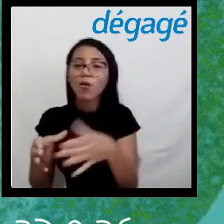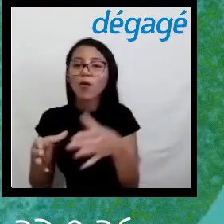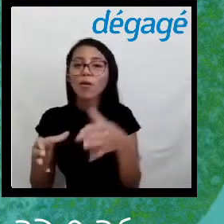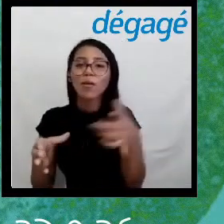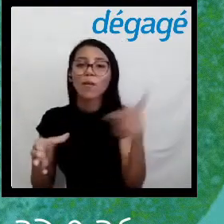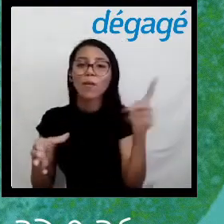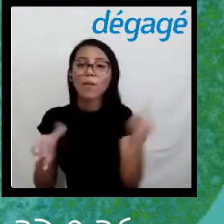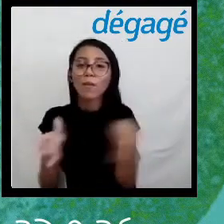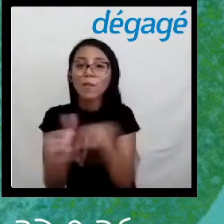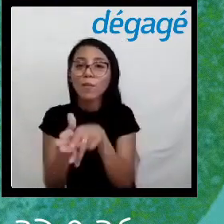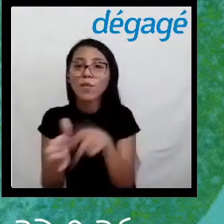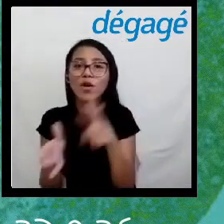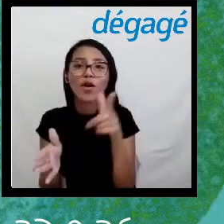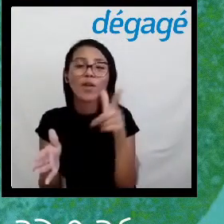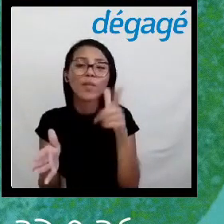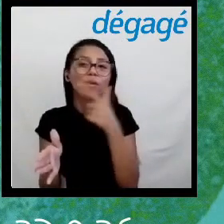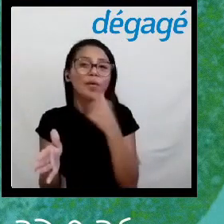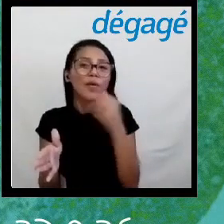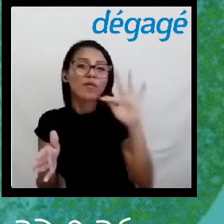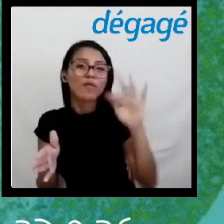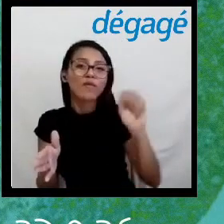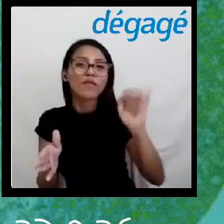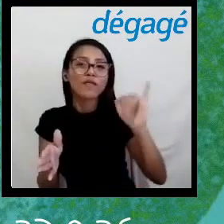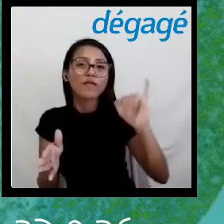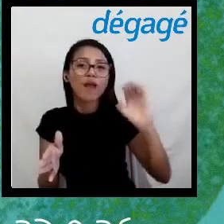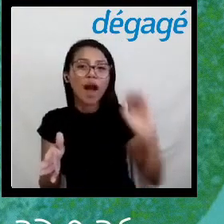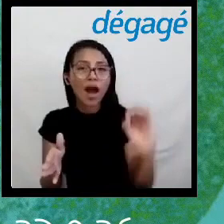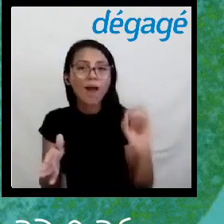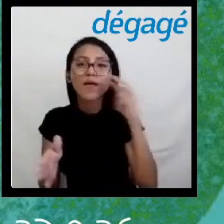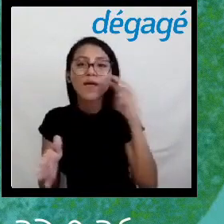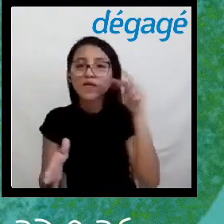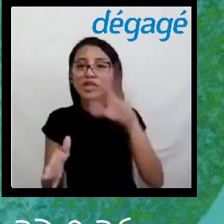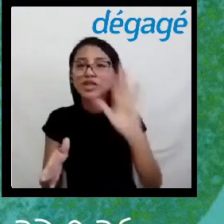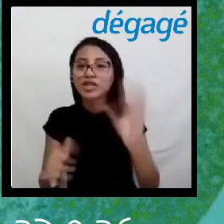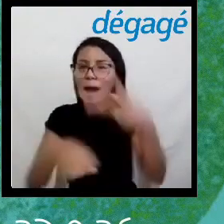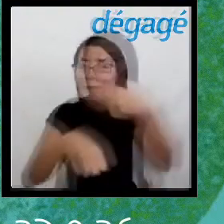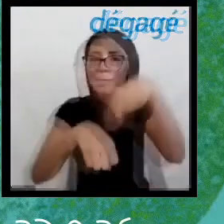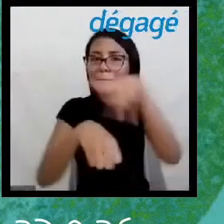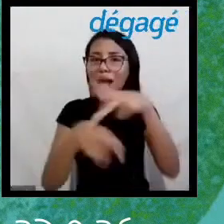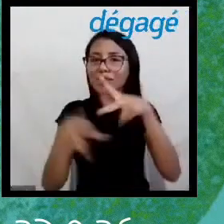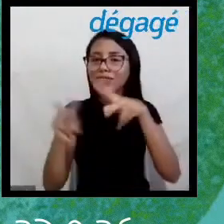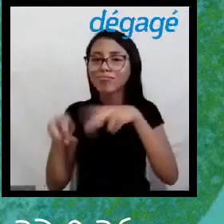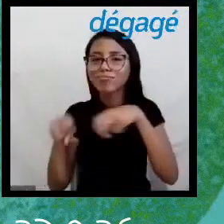minha pergunta, que é para vocês botarem no final, ó, que é para vocês todos, né?